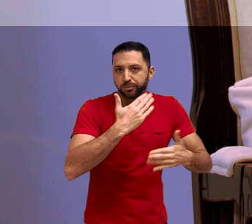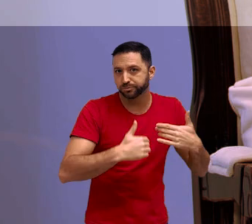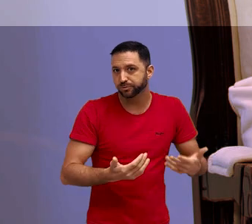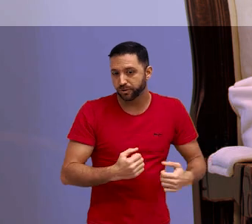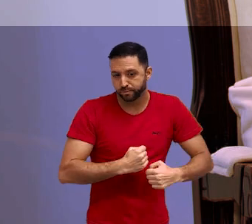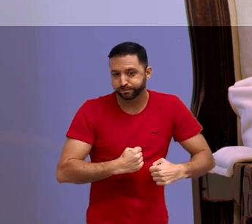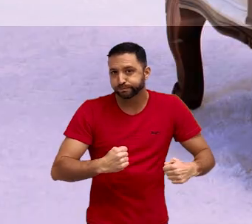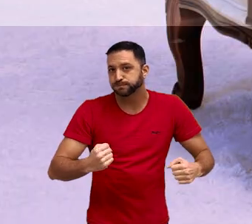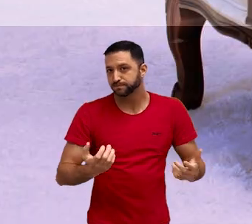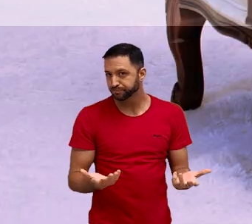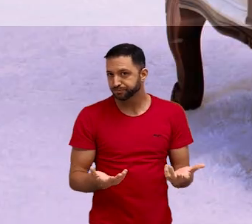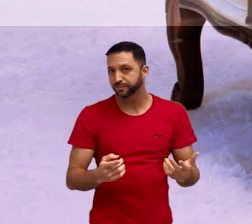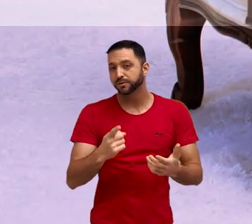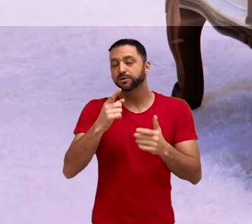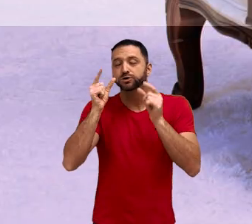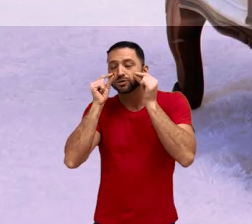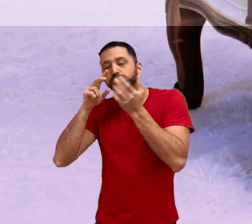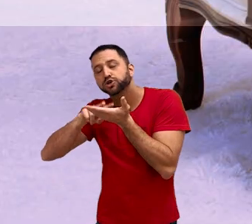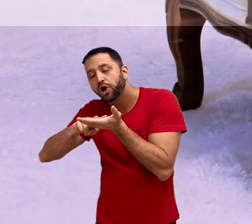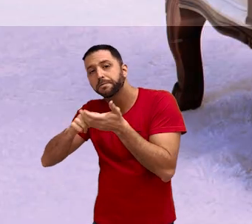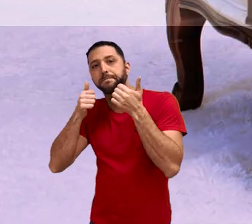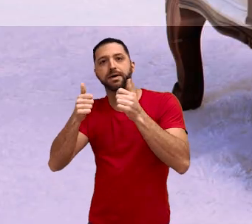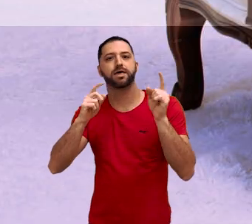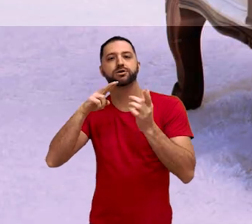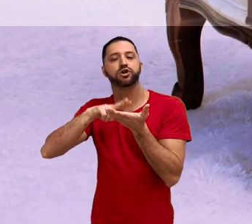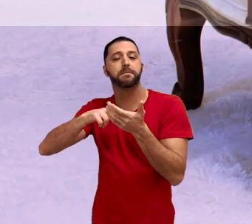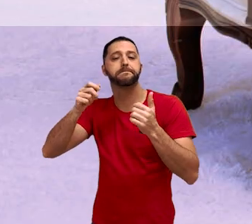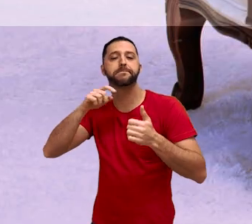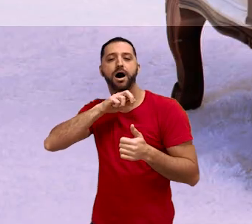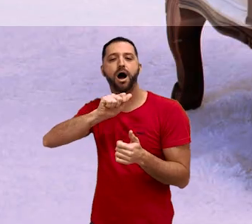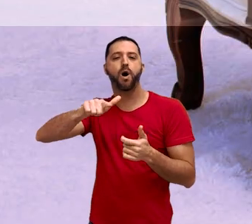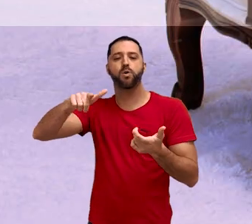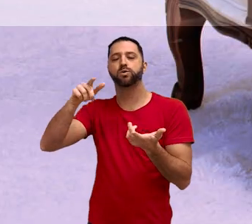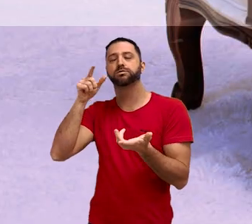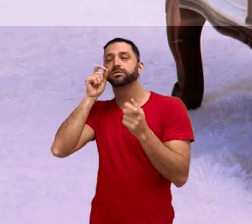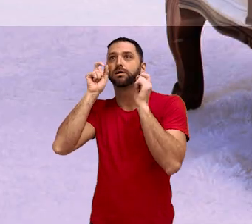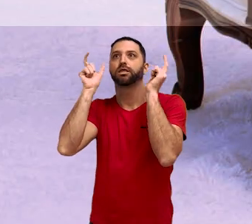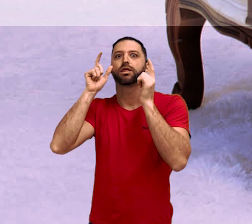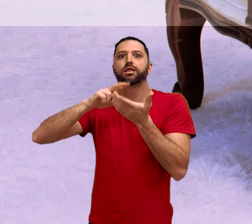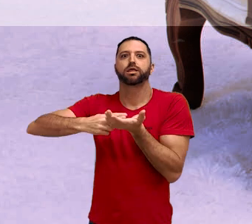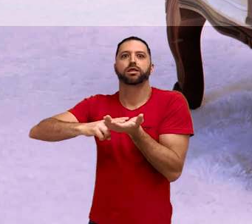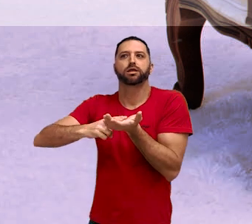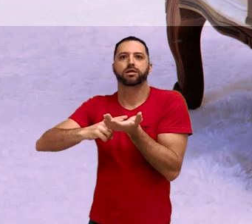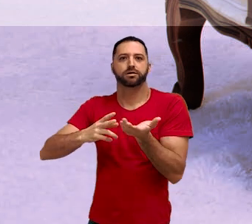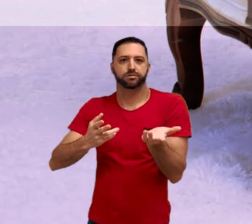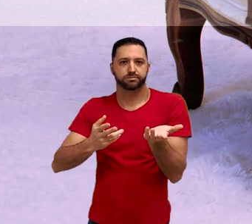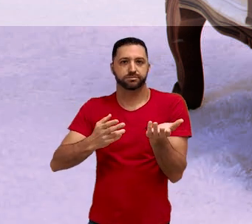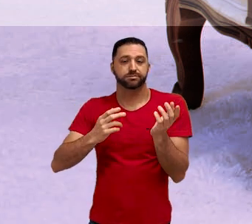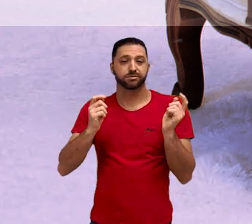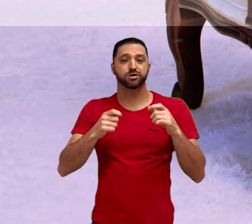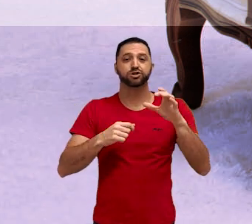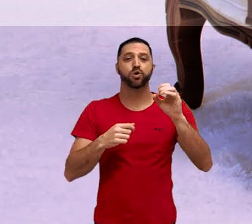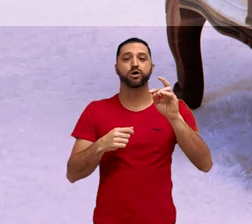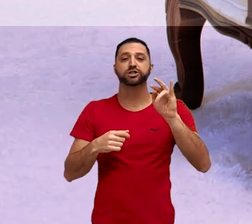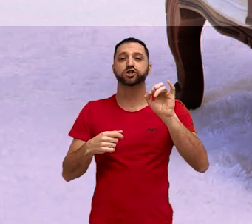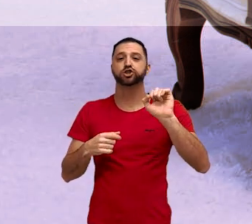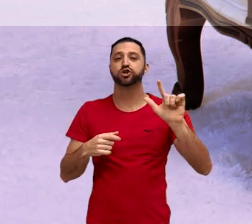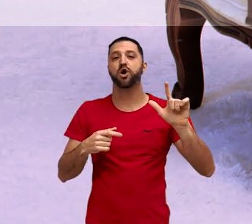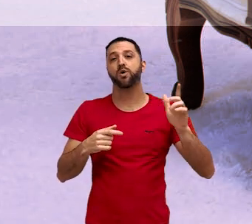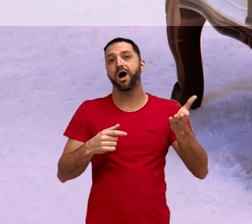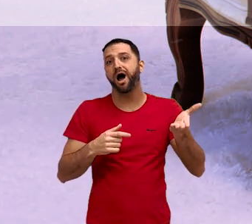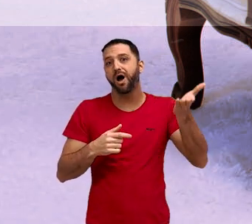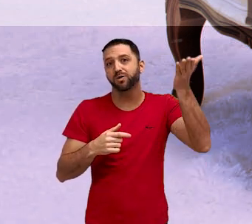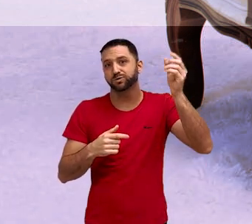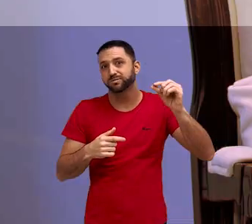como um carboidrato. Talvez o fato de você estar dormindo mal, esteja com cortisol alto, que também impede que